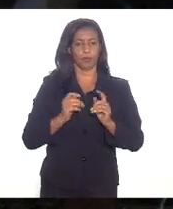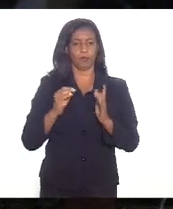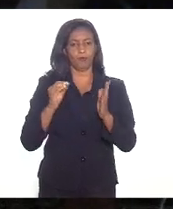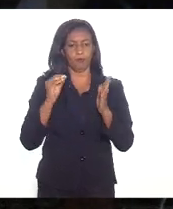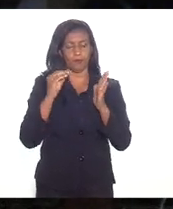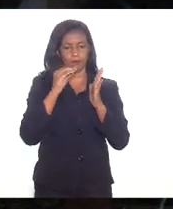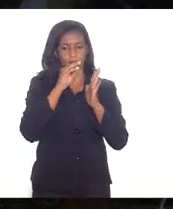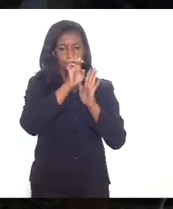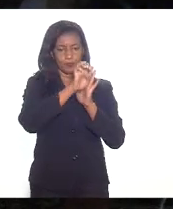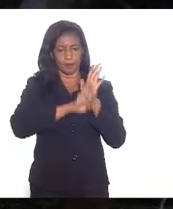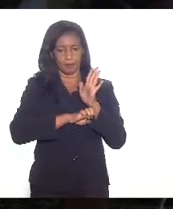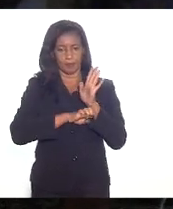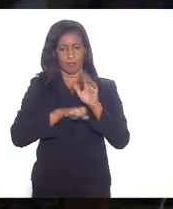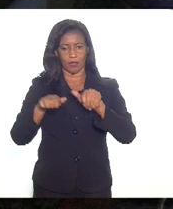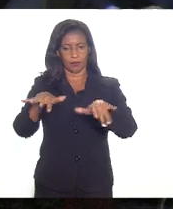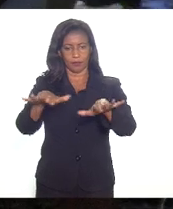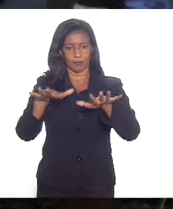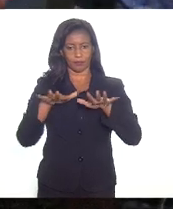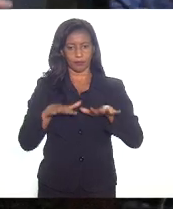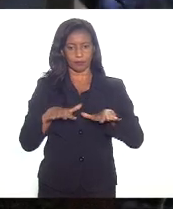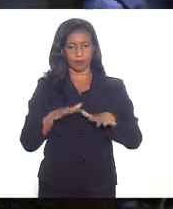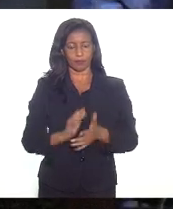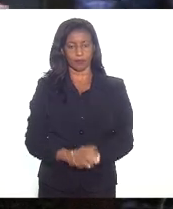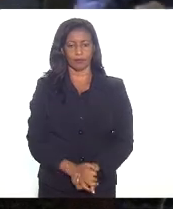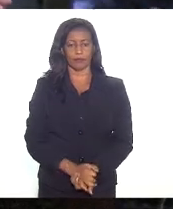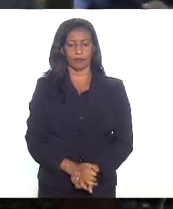de plenário.